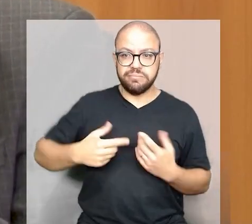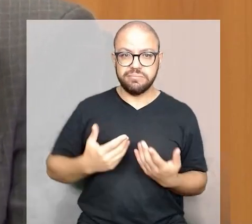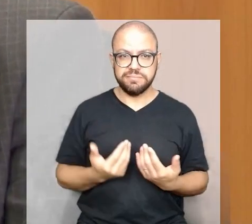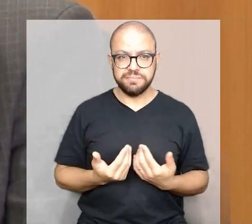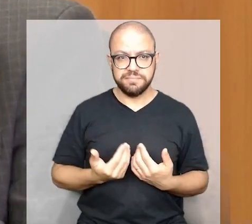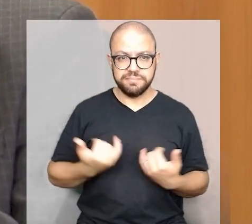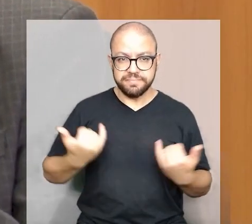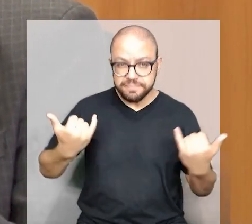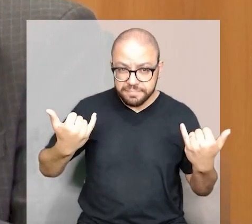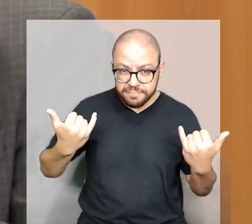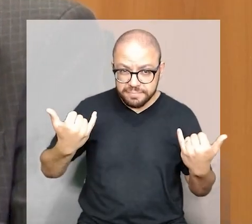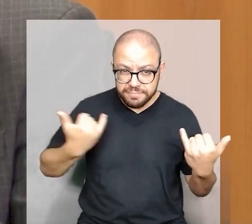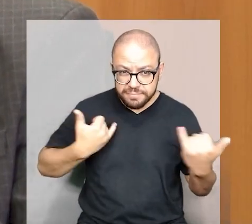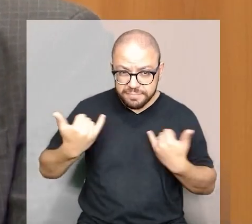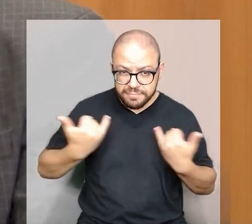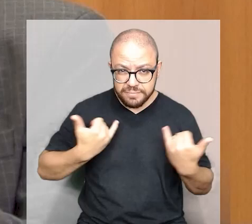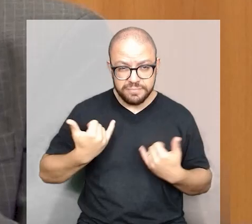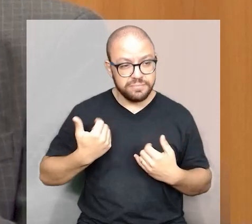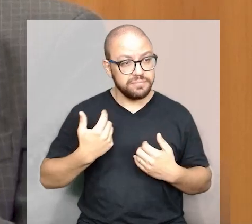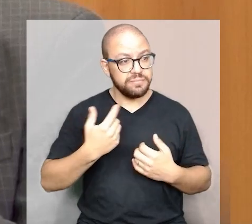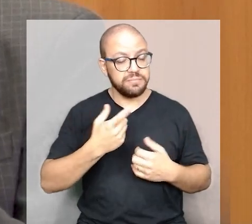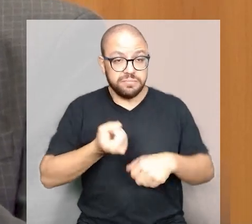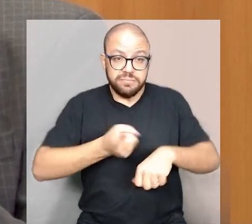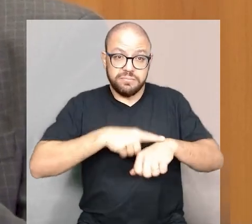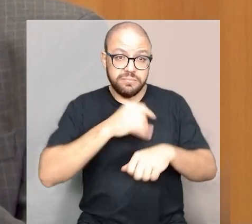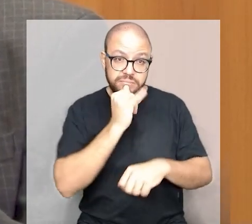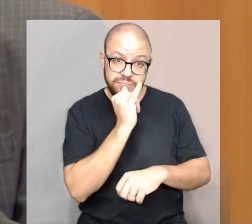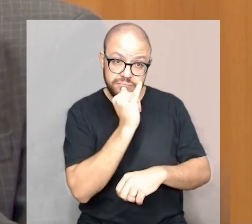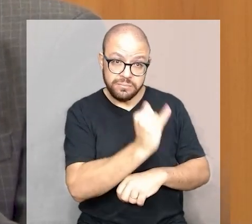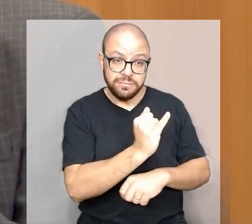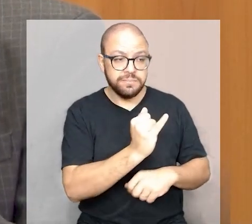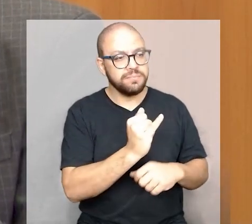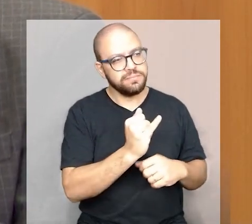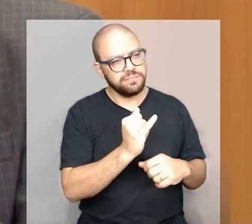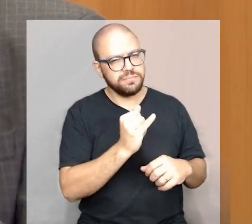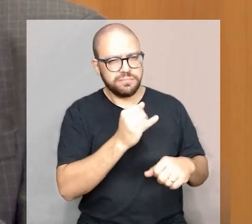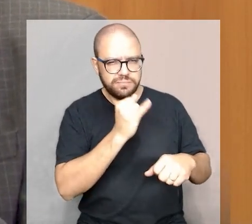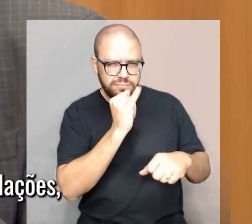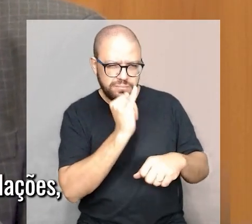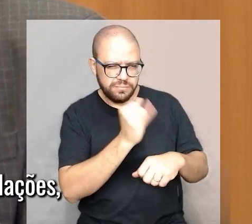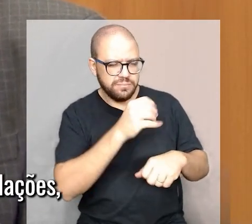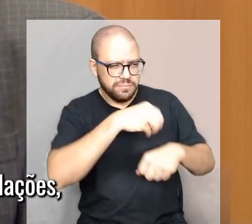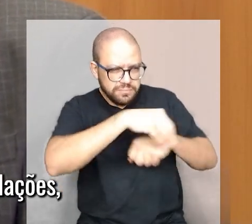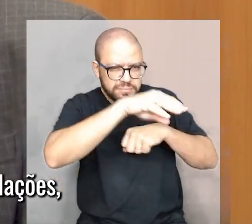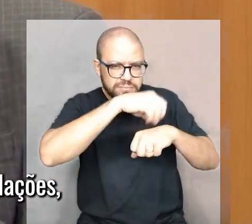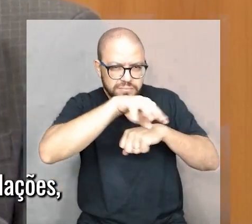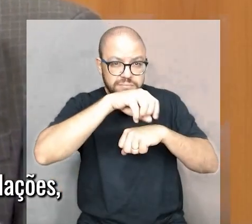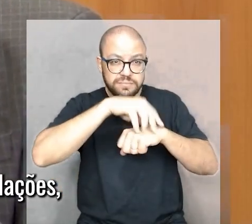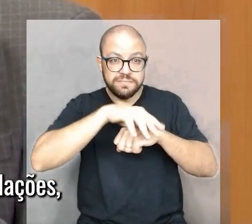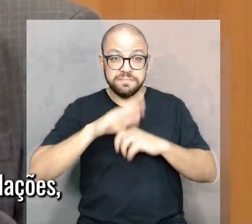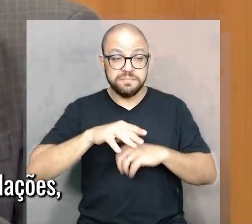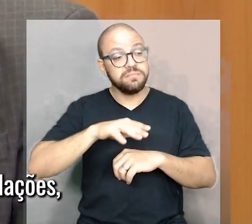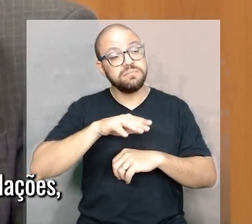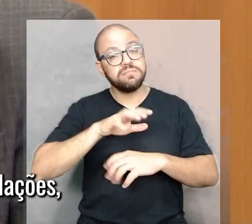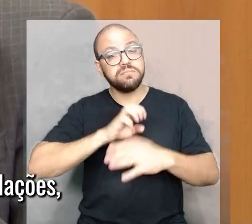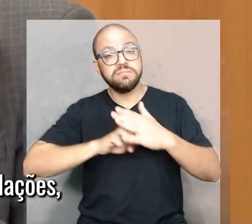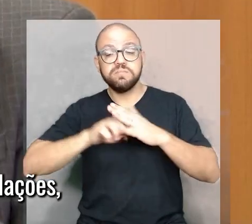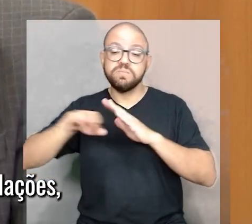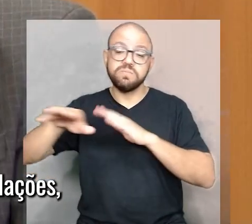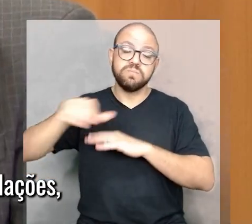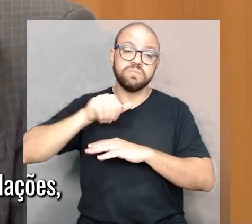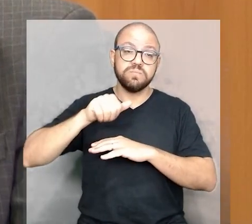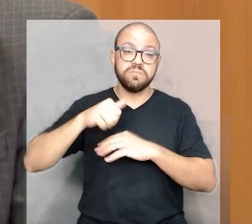minutos, muito rápido. Então, abrimos, recebemos, fazemos uma recomendação de imediato,